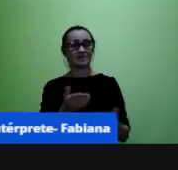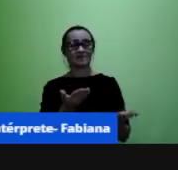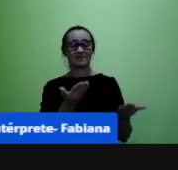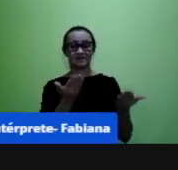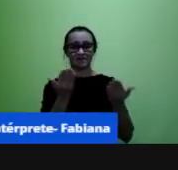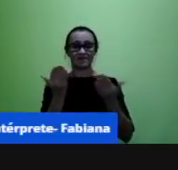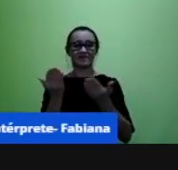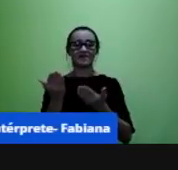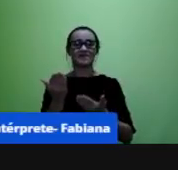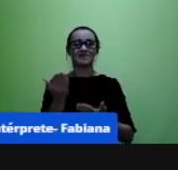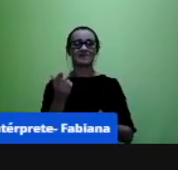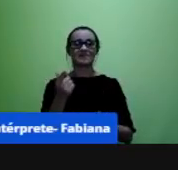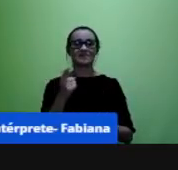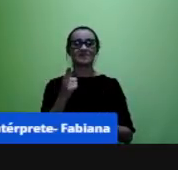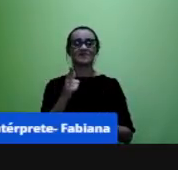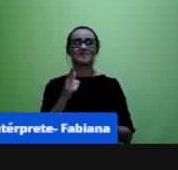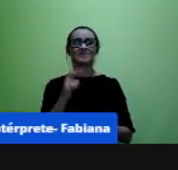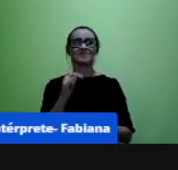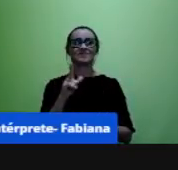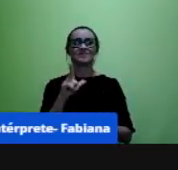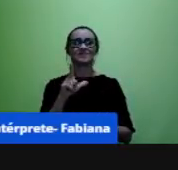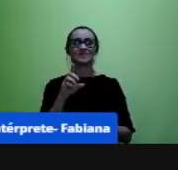Vamos assistir?